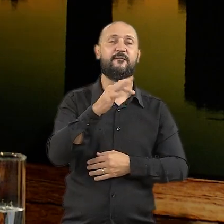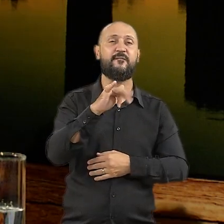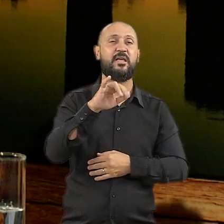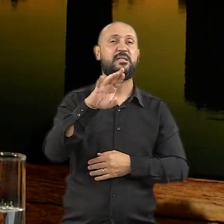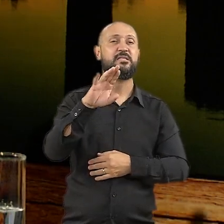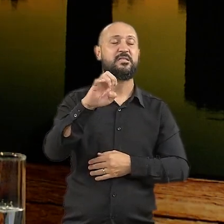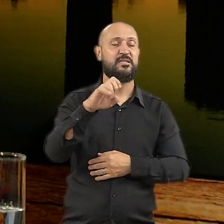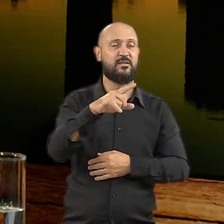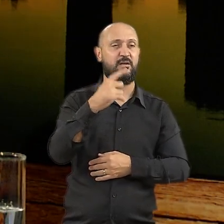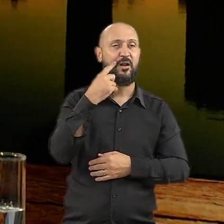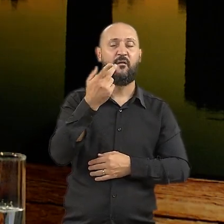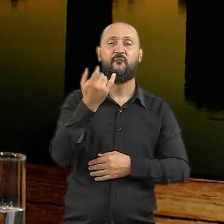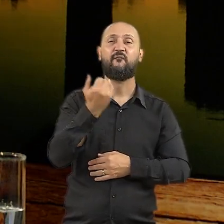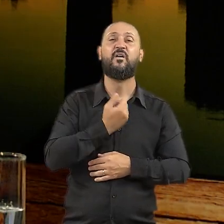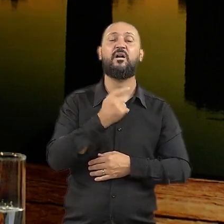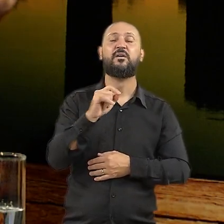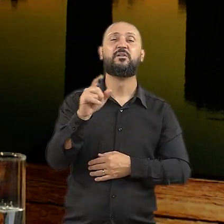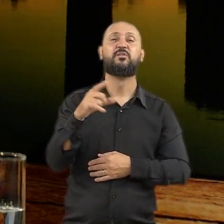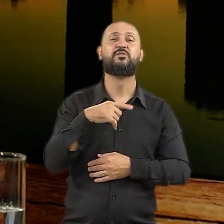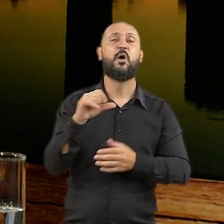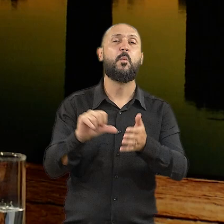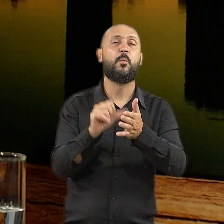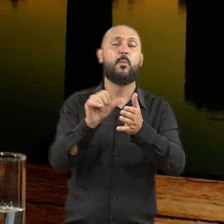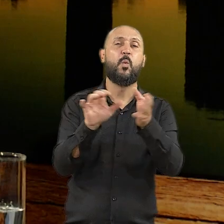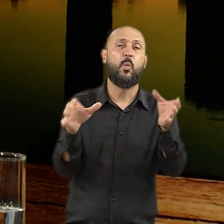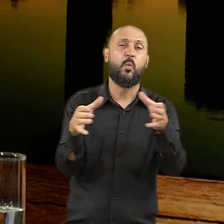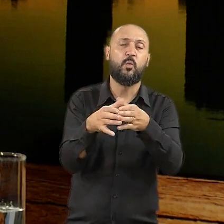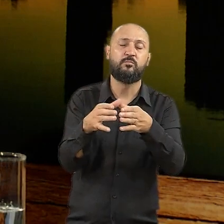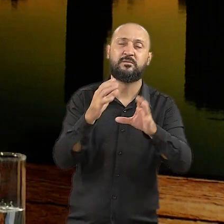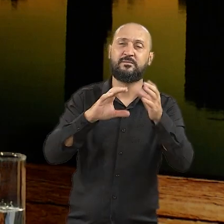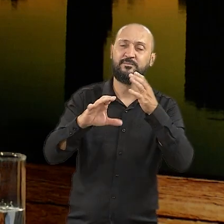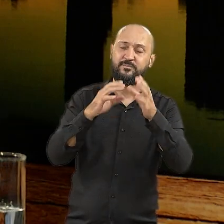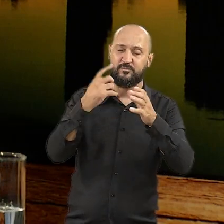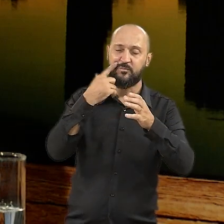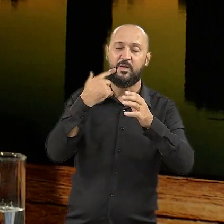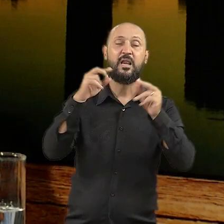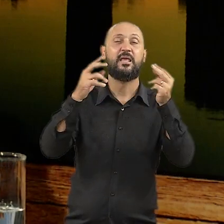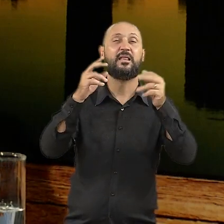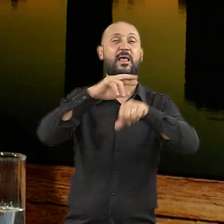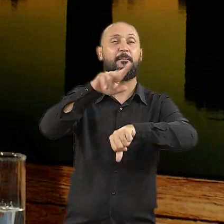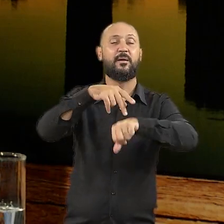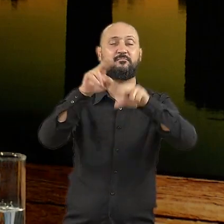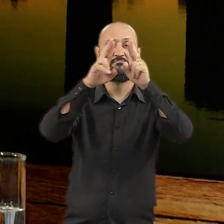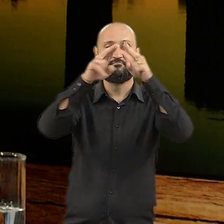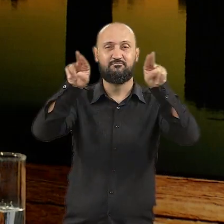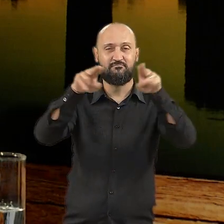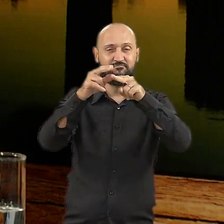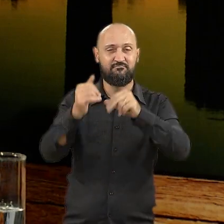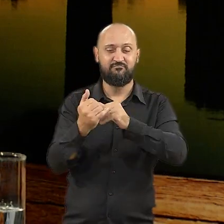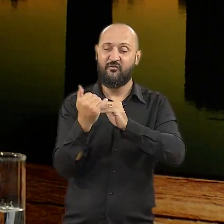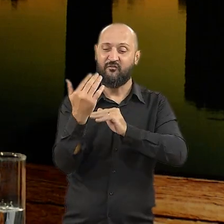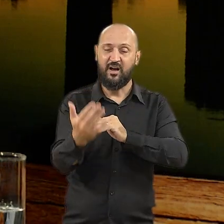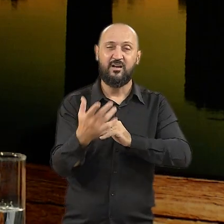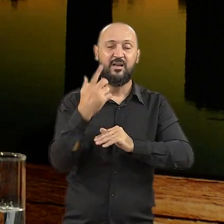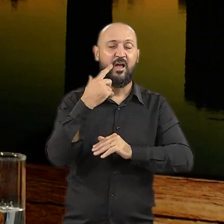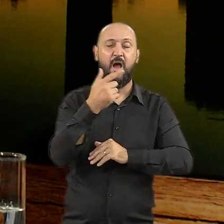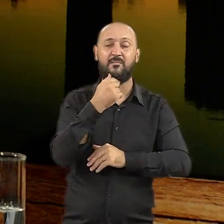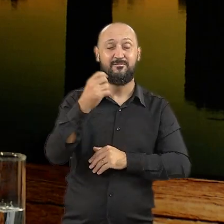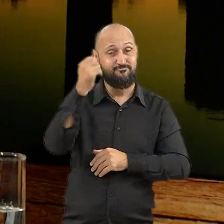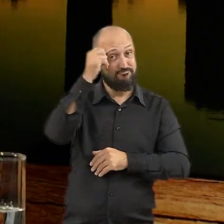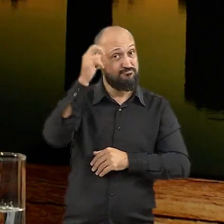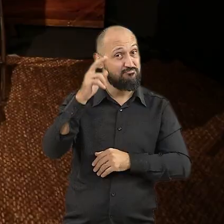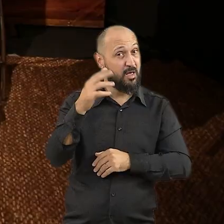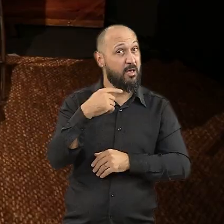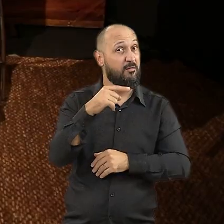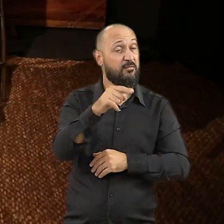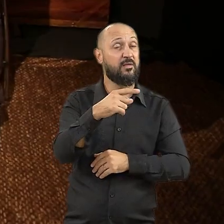Fez também, ele contou que eles tinham os primeiros grupos que tocavam ali no Rádio Clube, e o Antônio Mário disse que era de uma